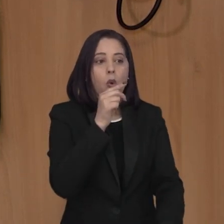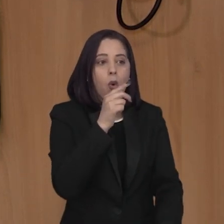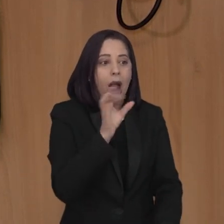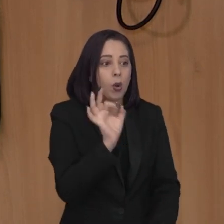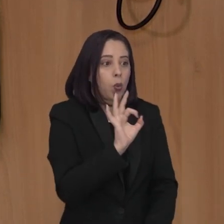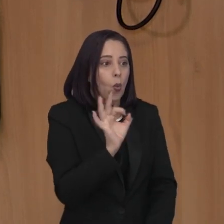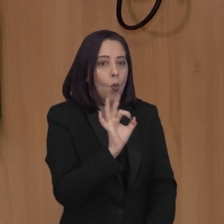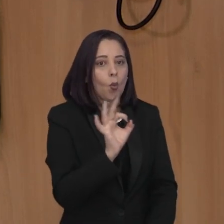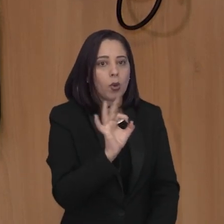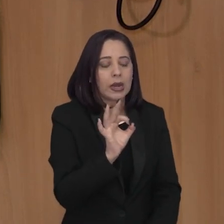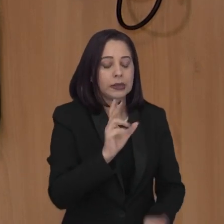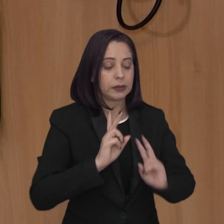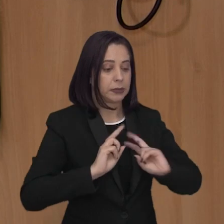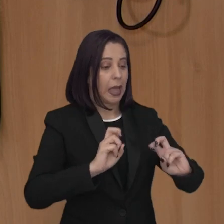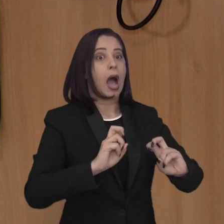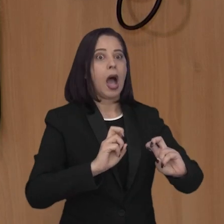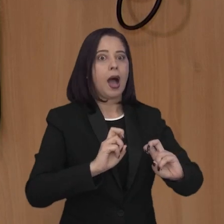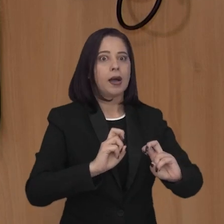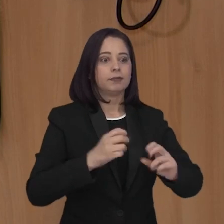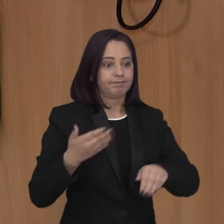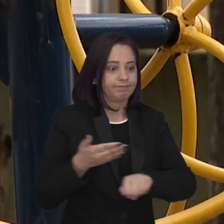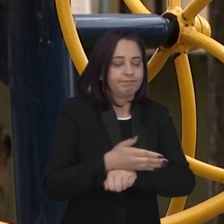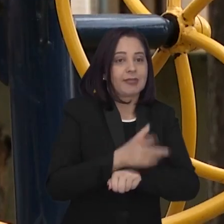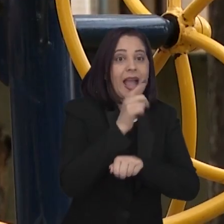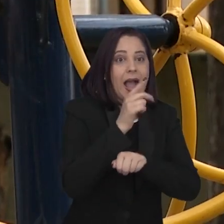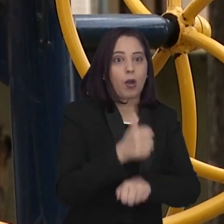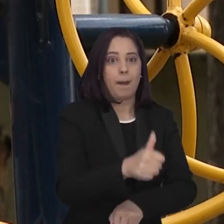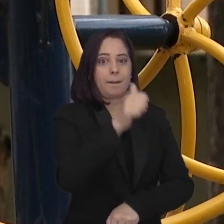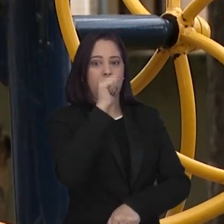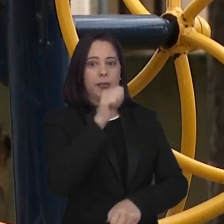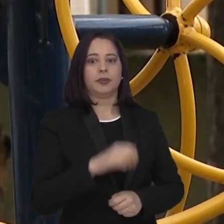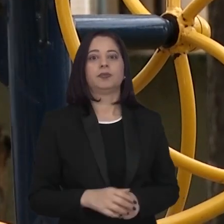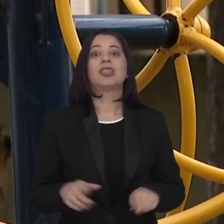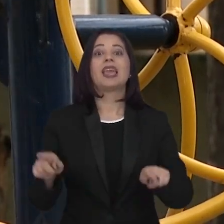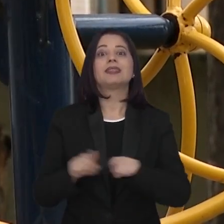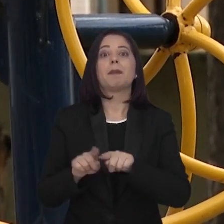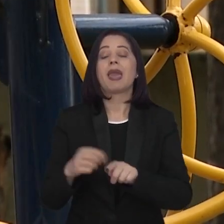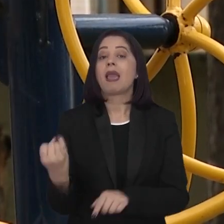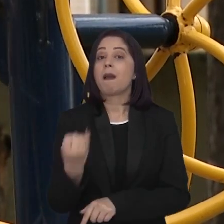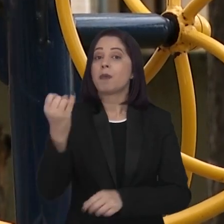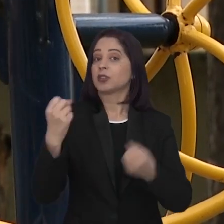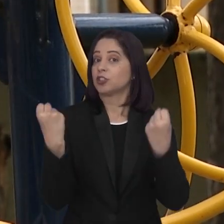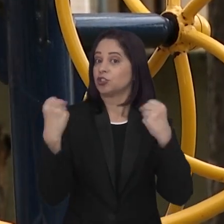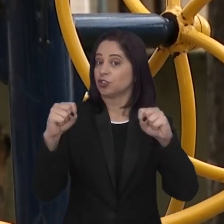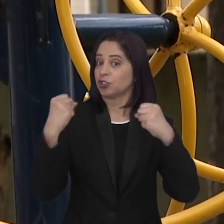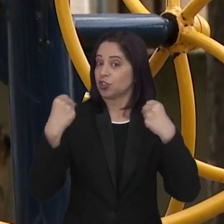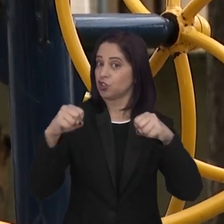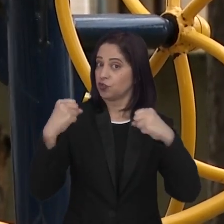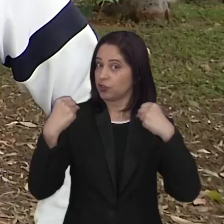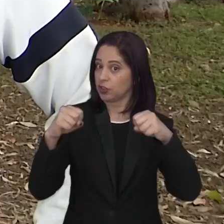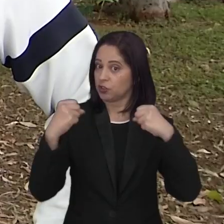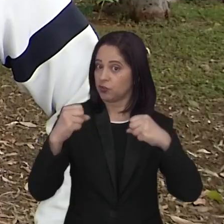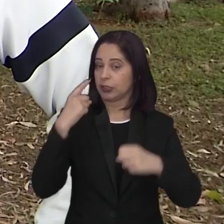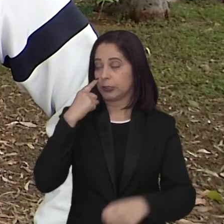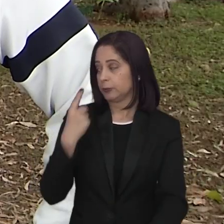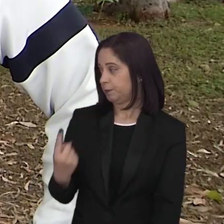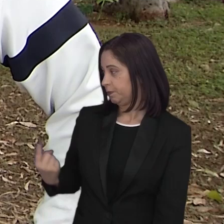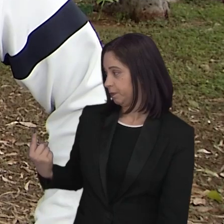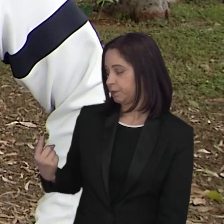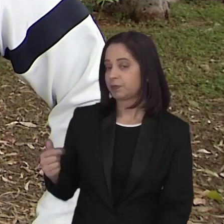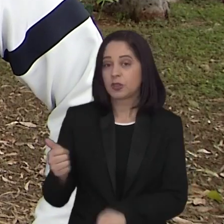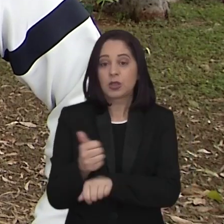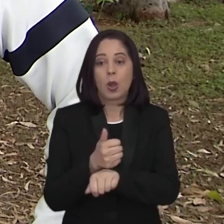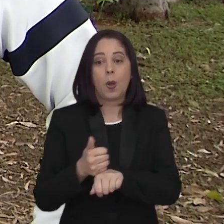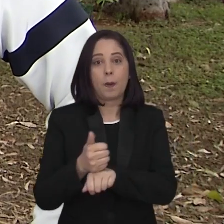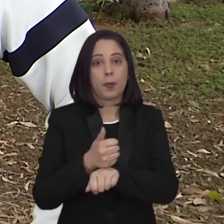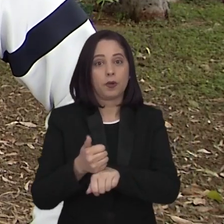muitas horas sem beber água, também já se lembrar disso. Outro cuidado importante está relacionado à atividade física. Segundo este